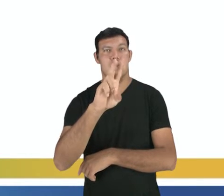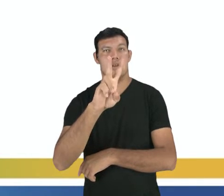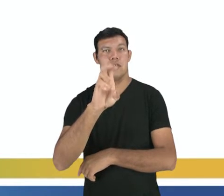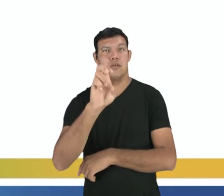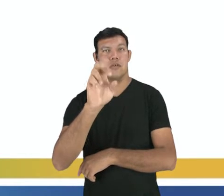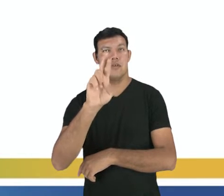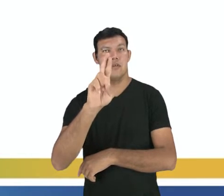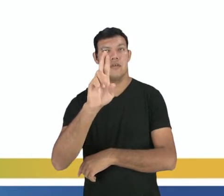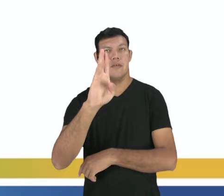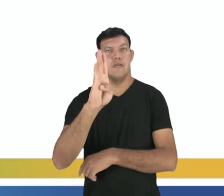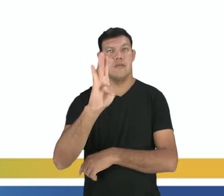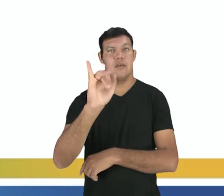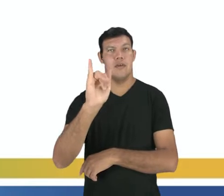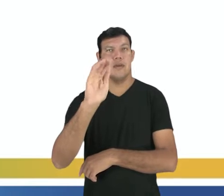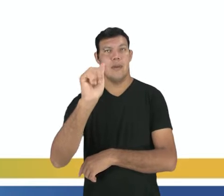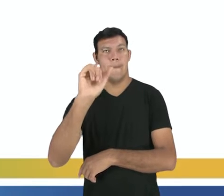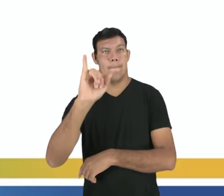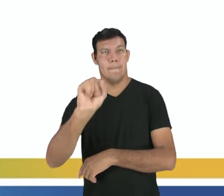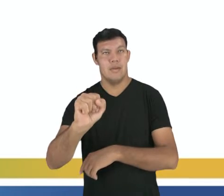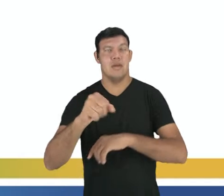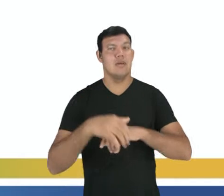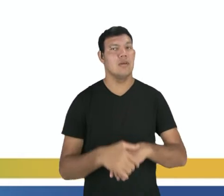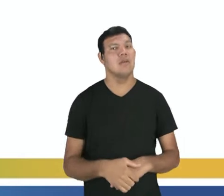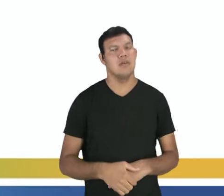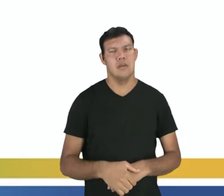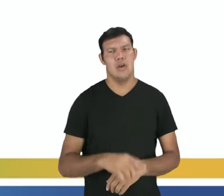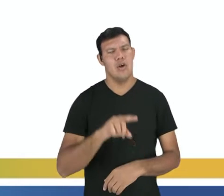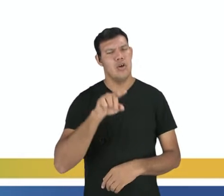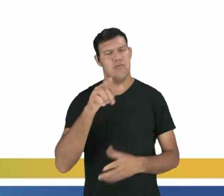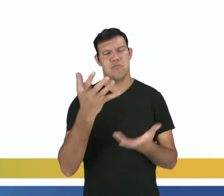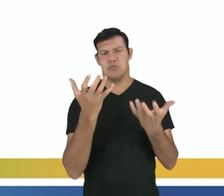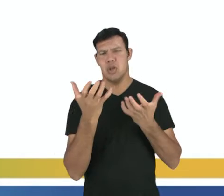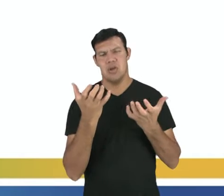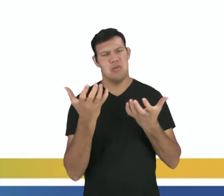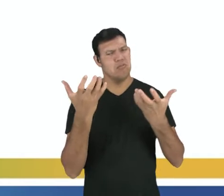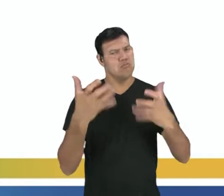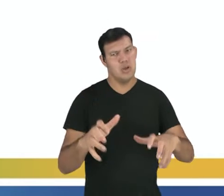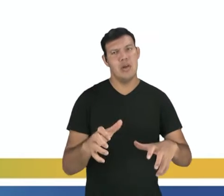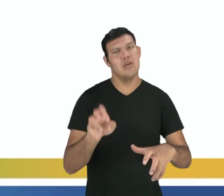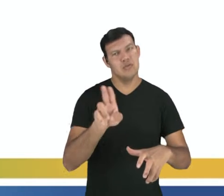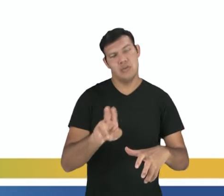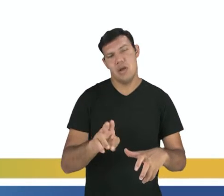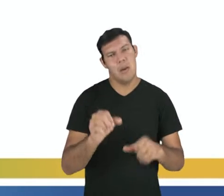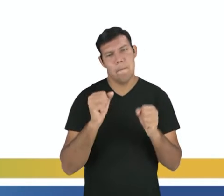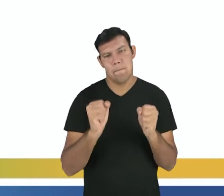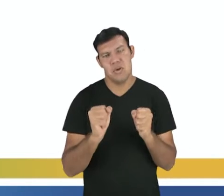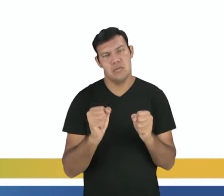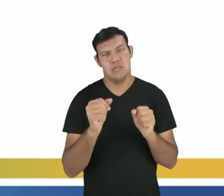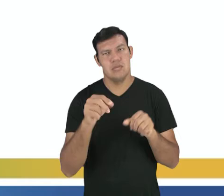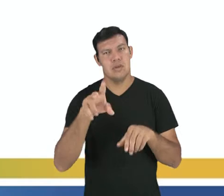Na semana passada, o diretor conversou comigo. Aos 13 dias do mês de julho de